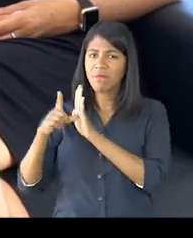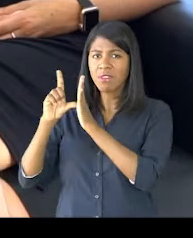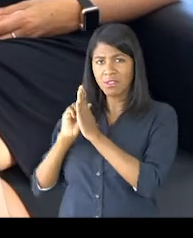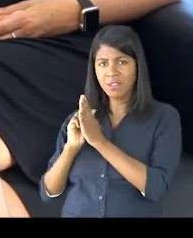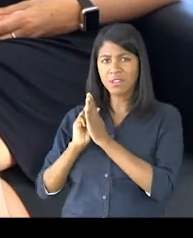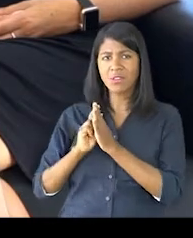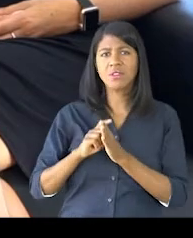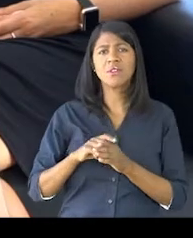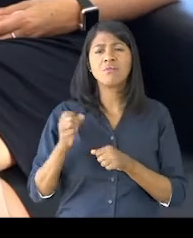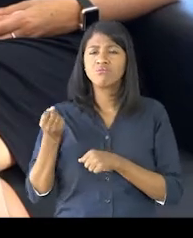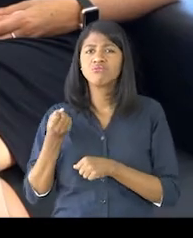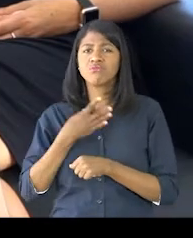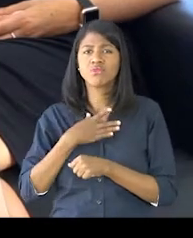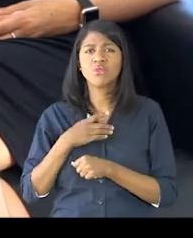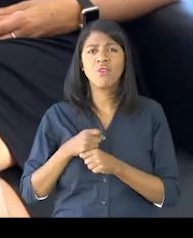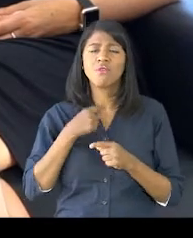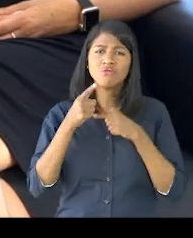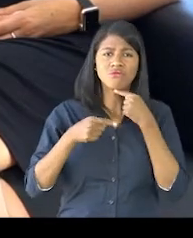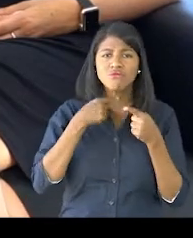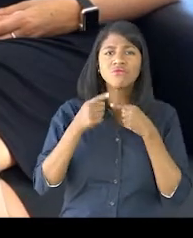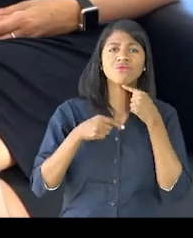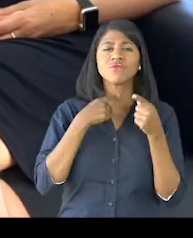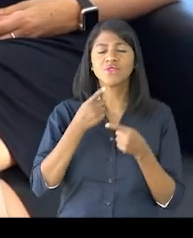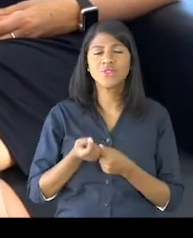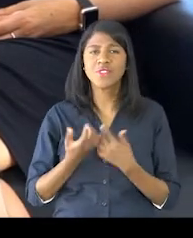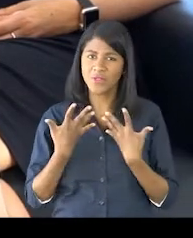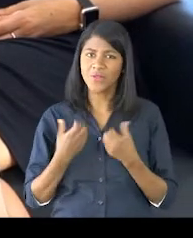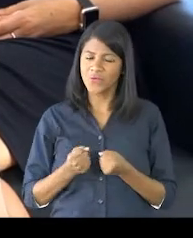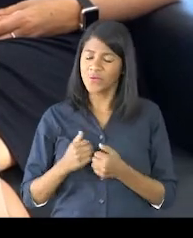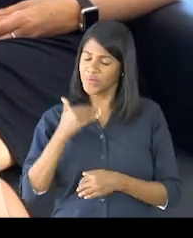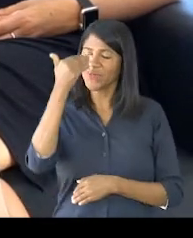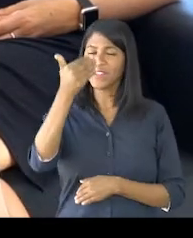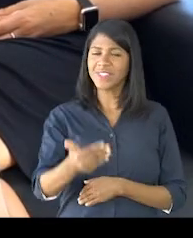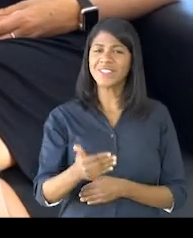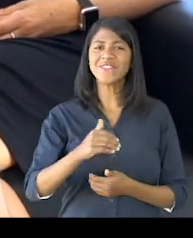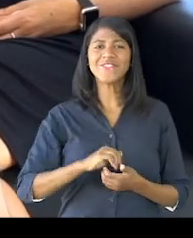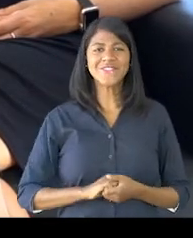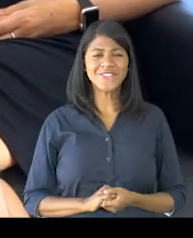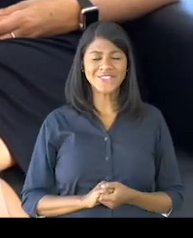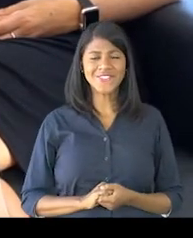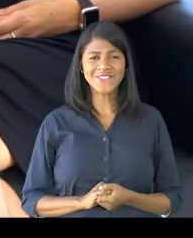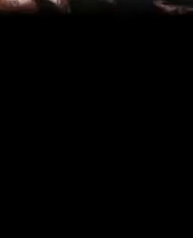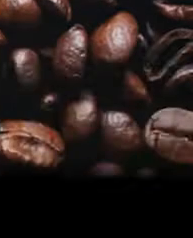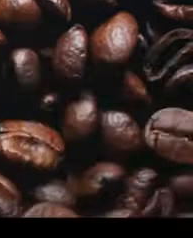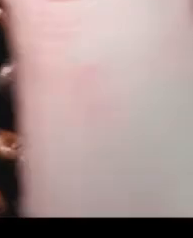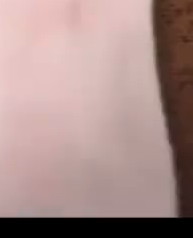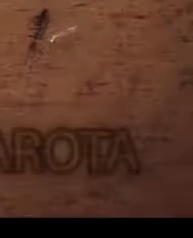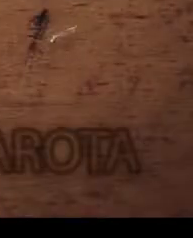anteriores. Tragam novas perguntas, tragam dúvidas. Vamos em frente!